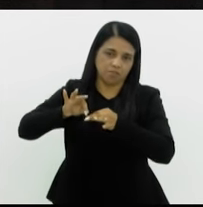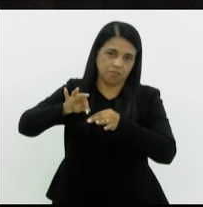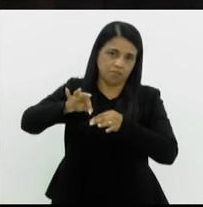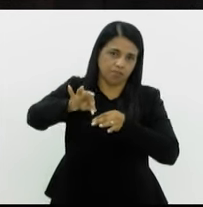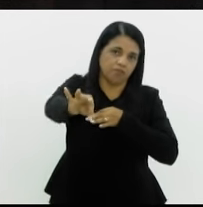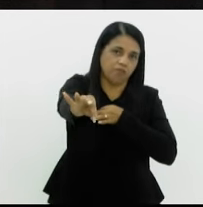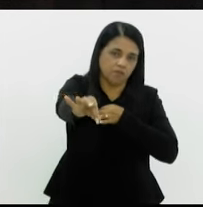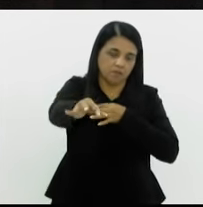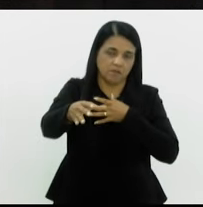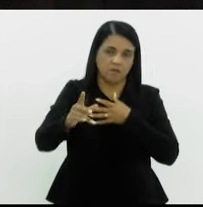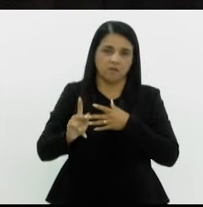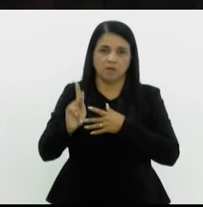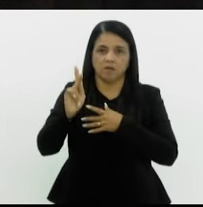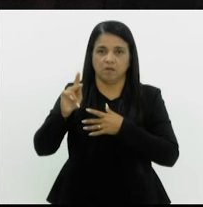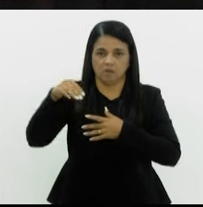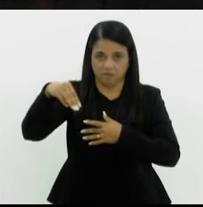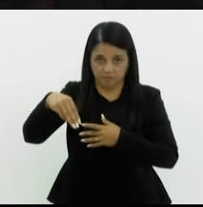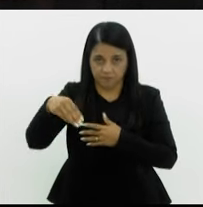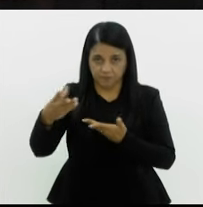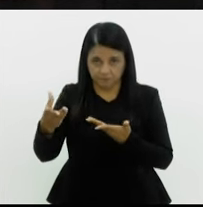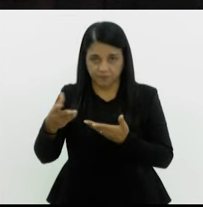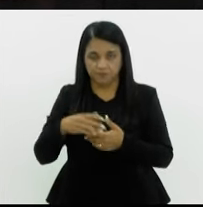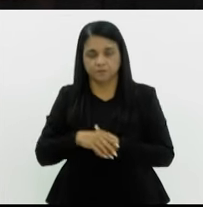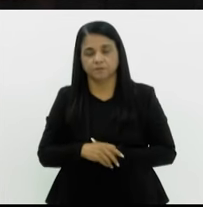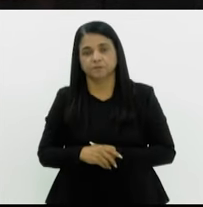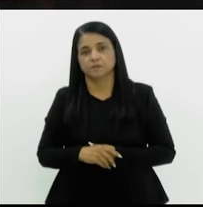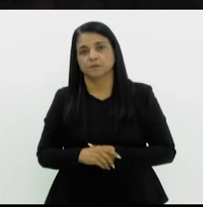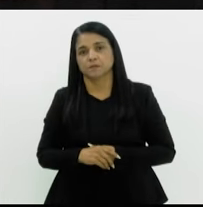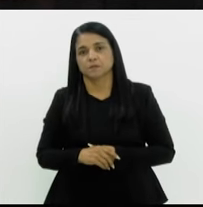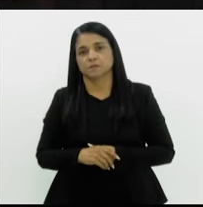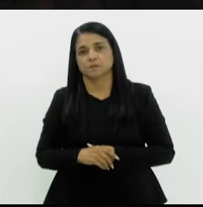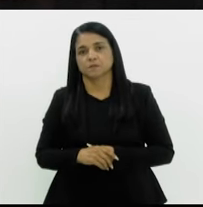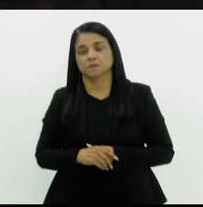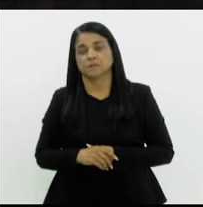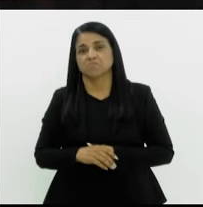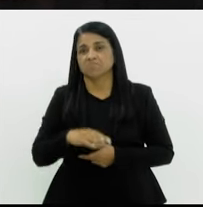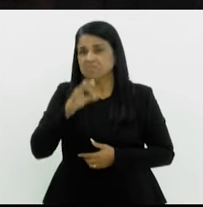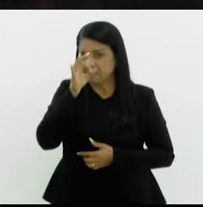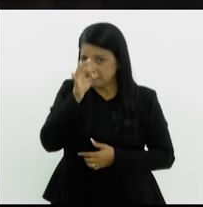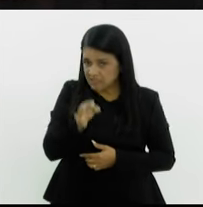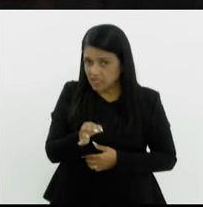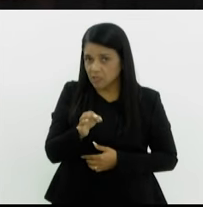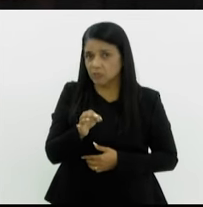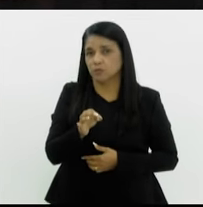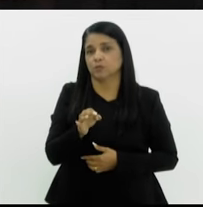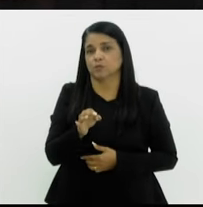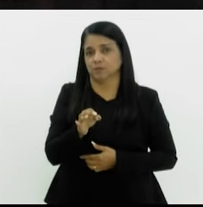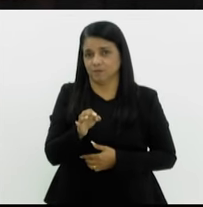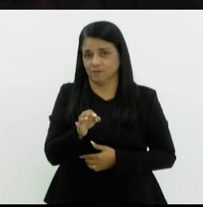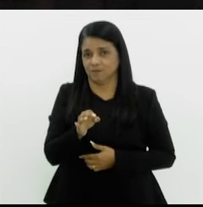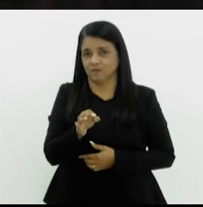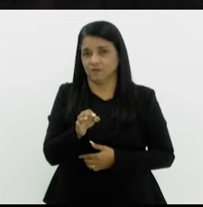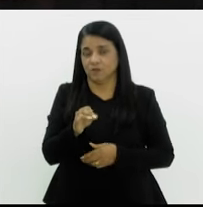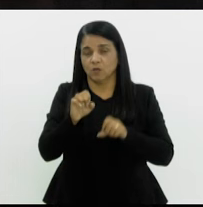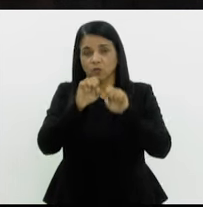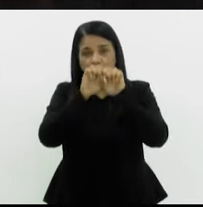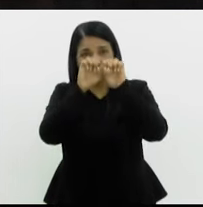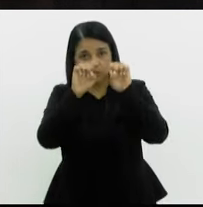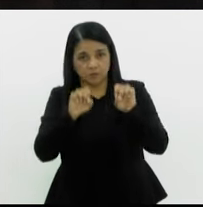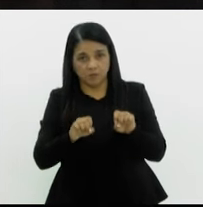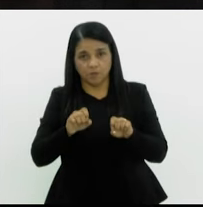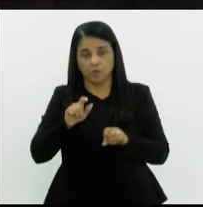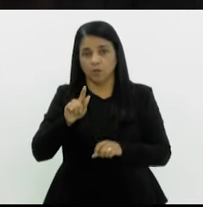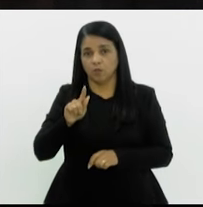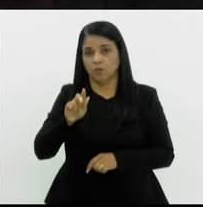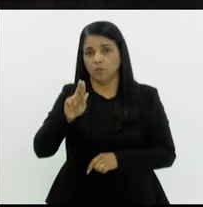monta. Mas uma coisa é certa. Tanto o sistema Guandu